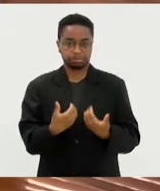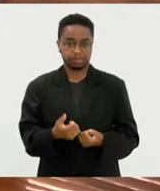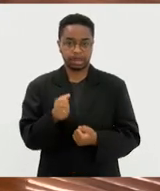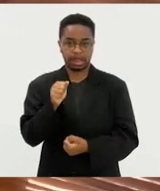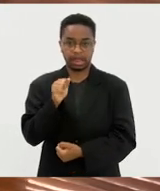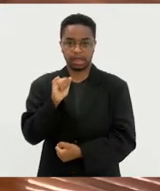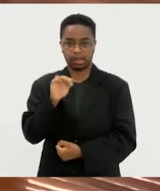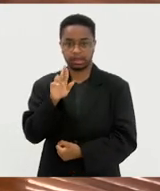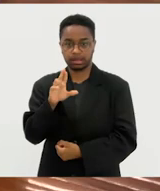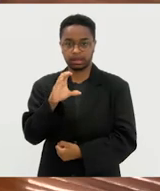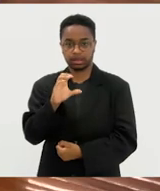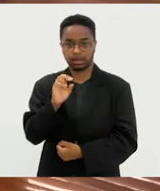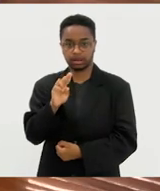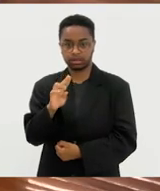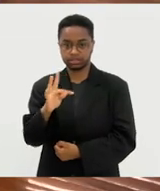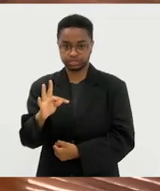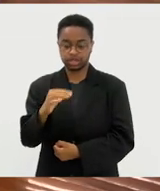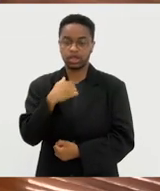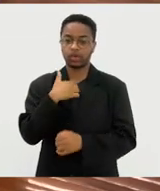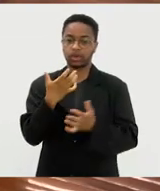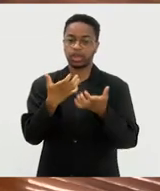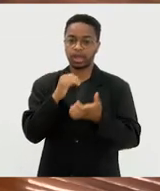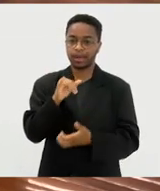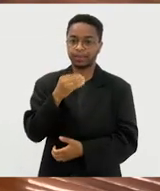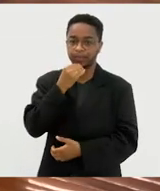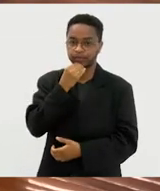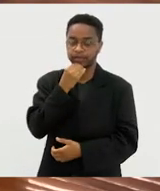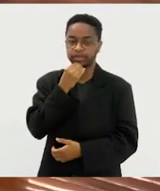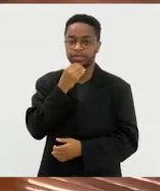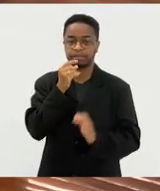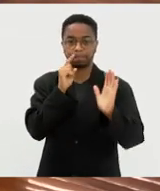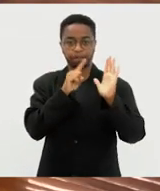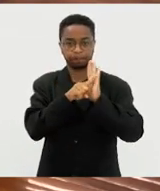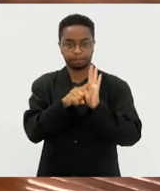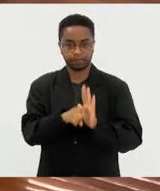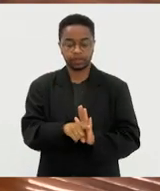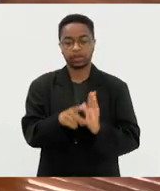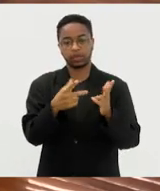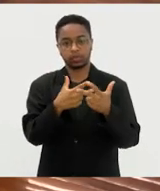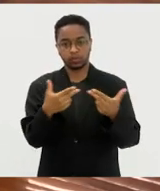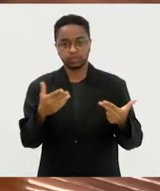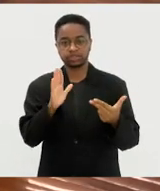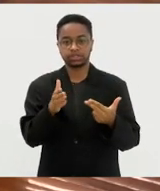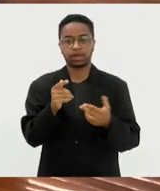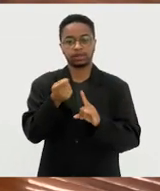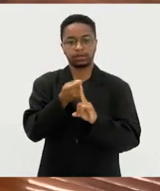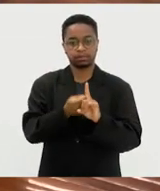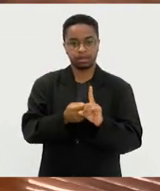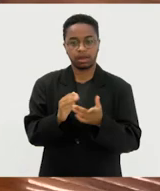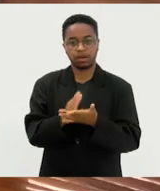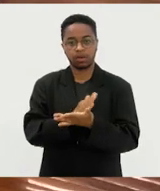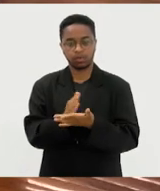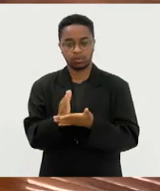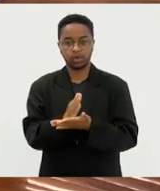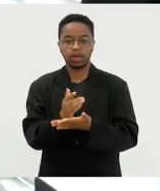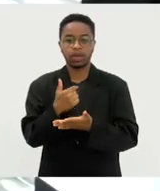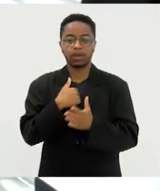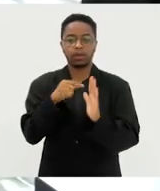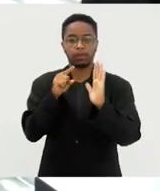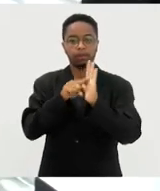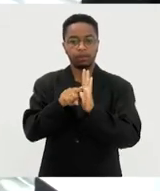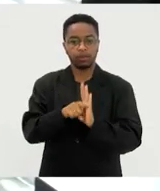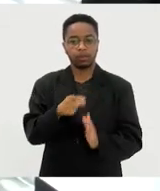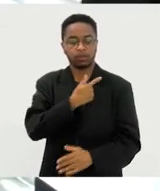Paulo, eu queria aproveitar a oportunidade para tirar uma dúvida que já tem alguns meses. Cheguei, inclusive, a perguntar para o